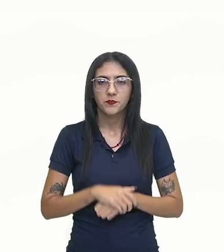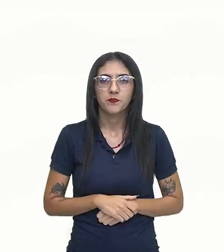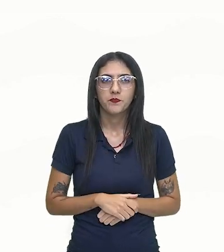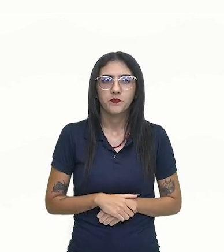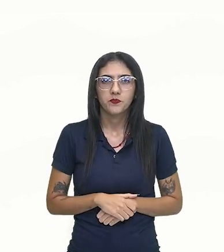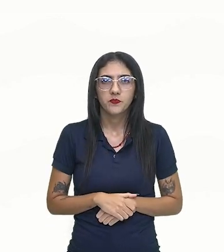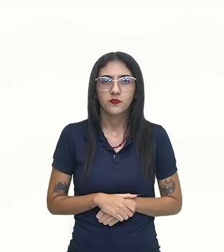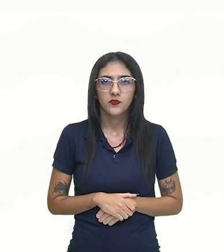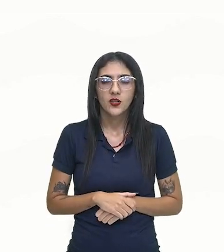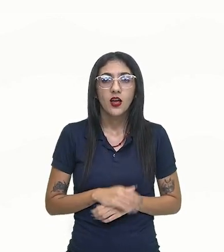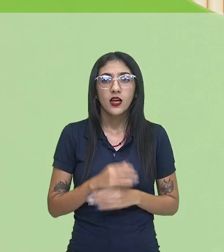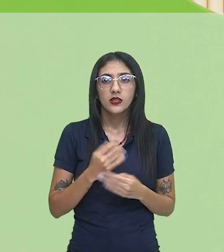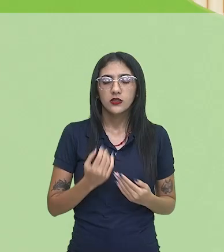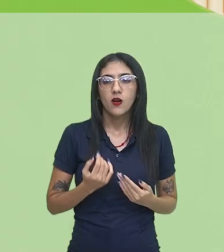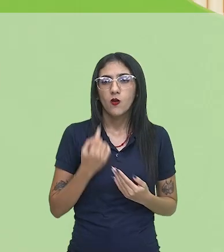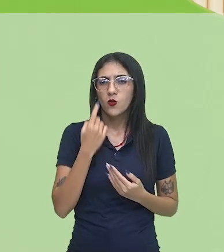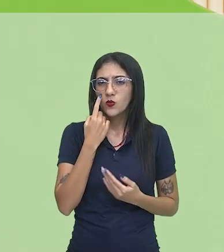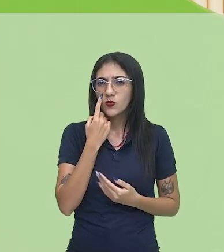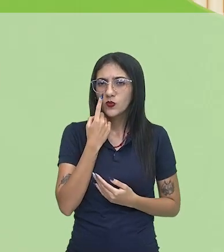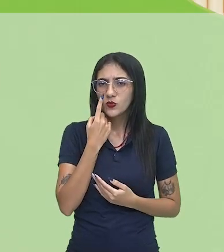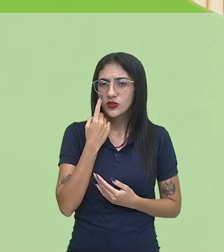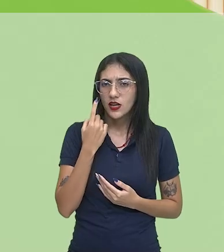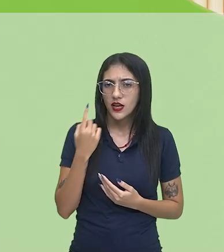gráficos, né, nas nossas